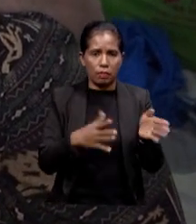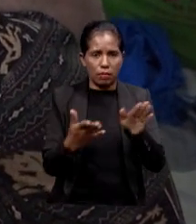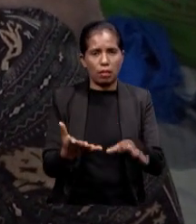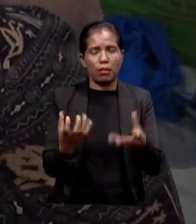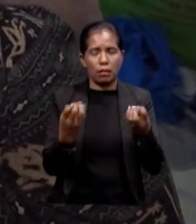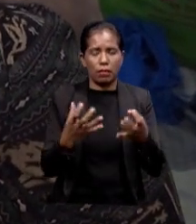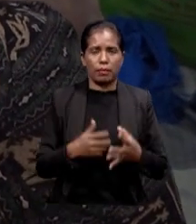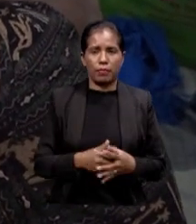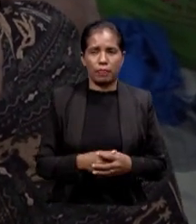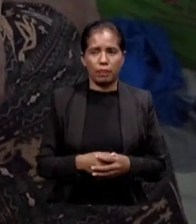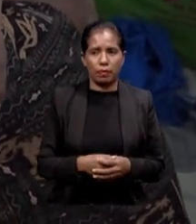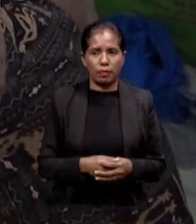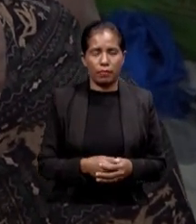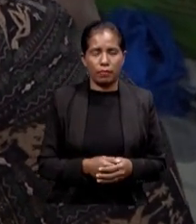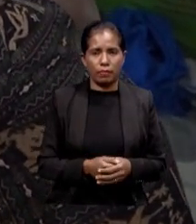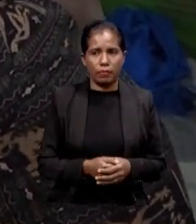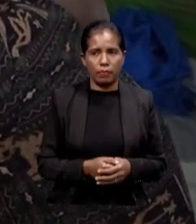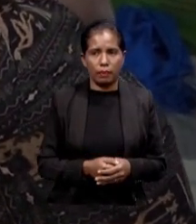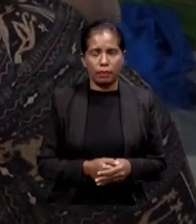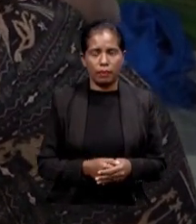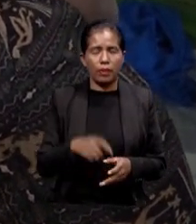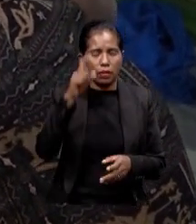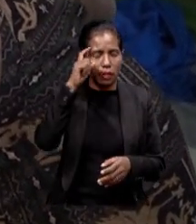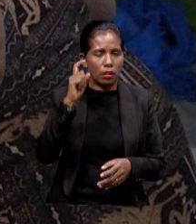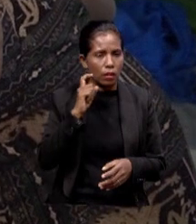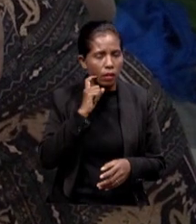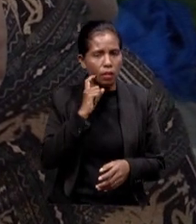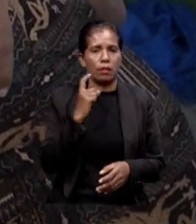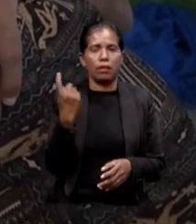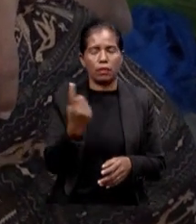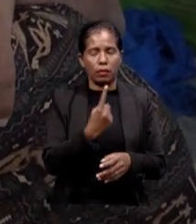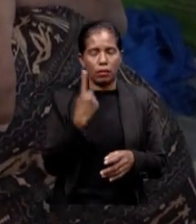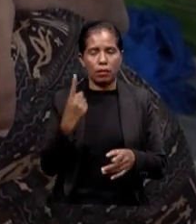me sa ki ta kai ga la sana ne mak ta be a